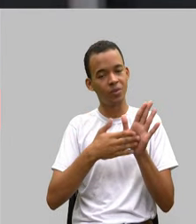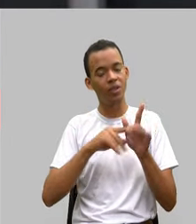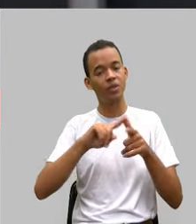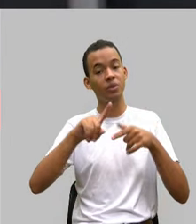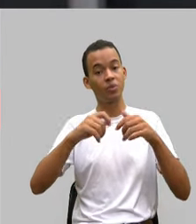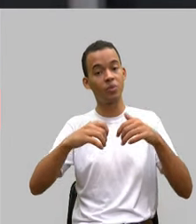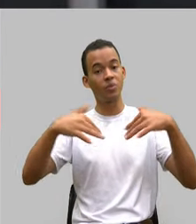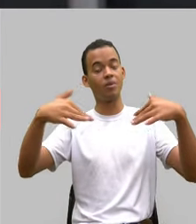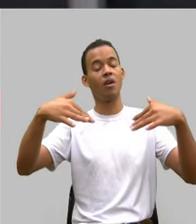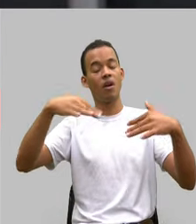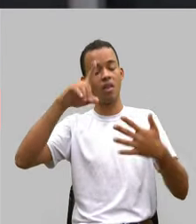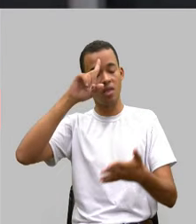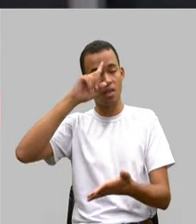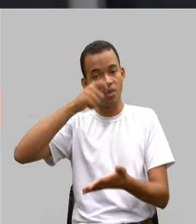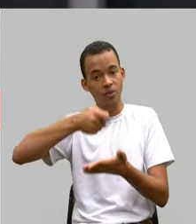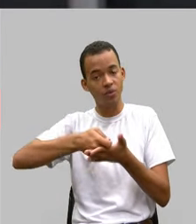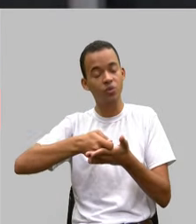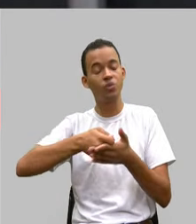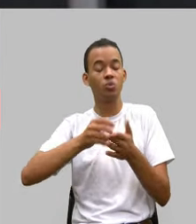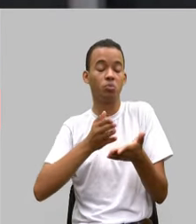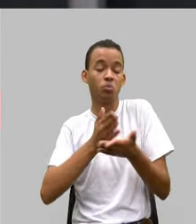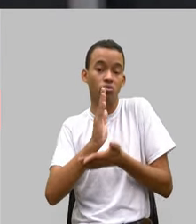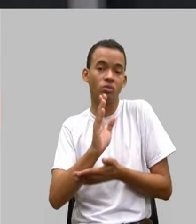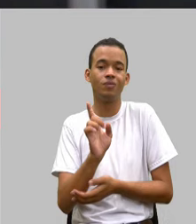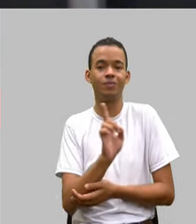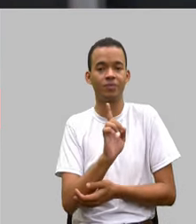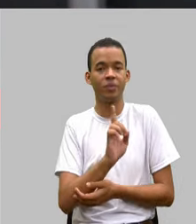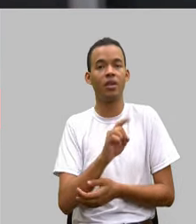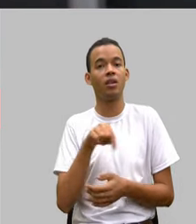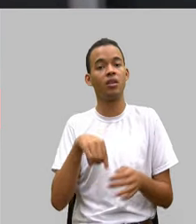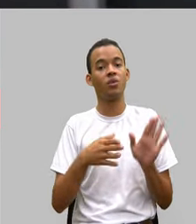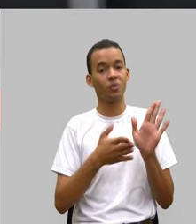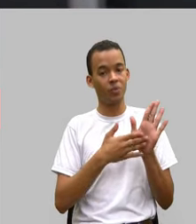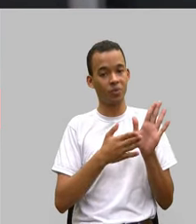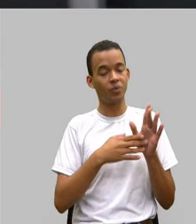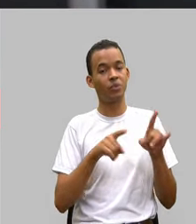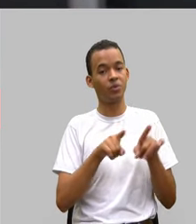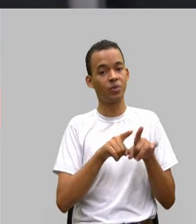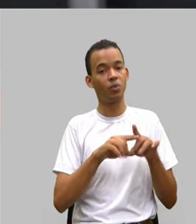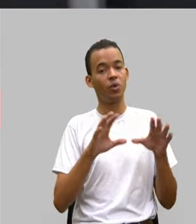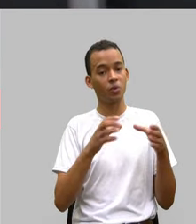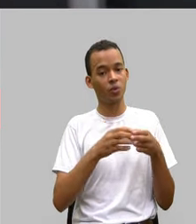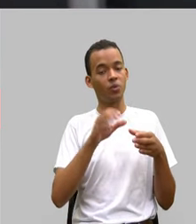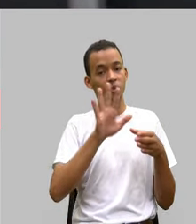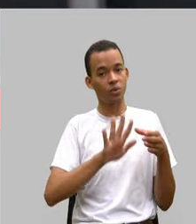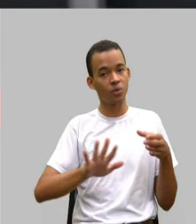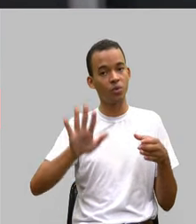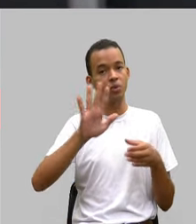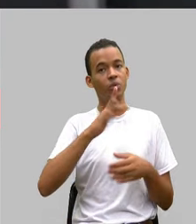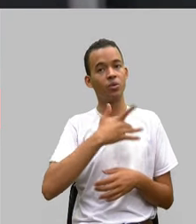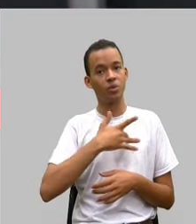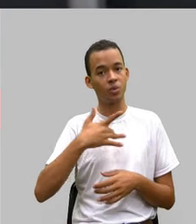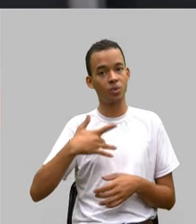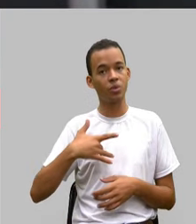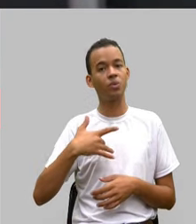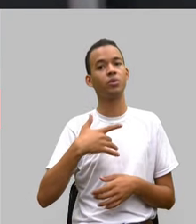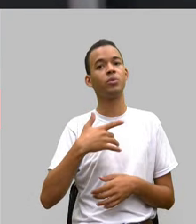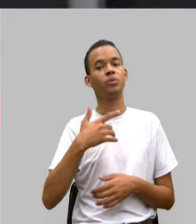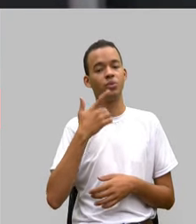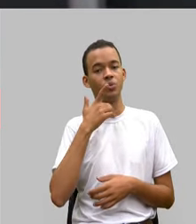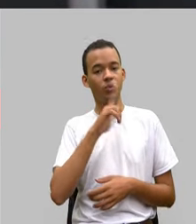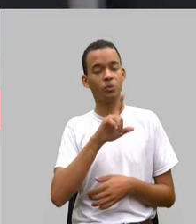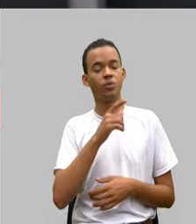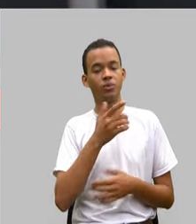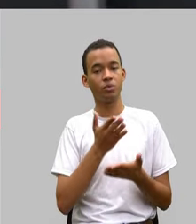essas propostas aqui tá ela também foi aprovada na conferência nacional de saúde na última que é garantir a previsão